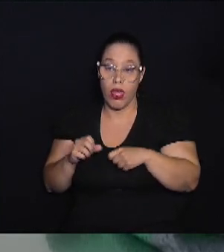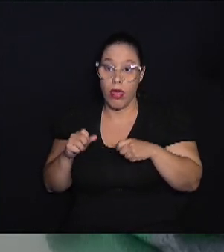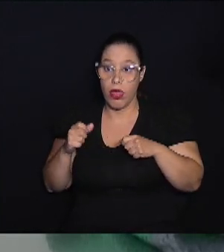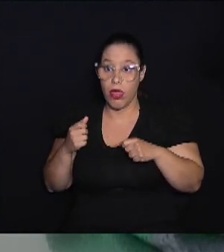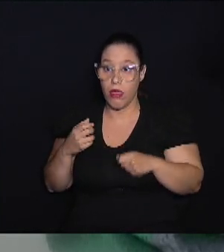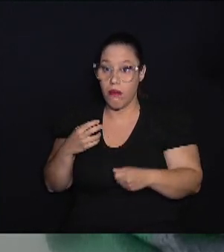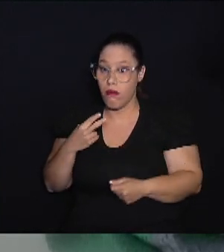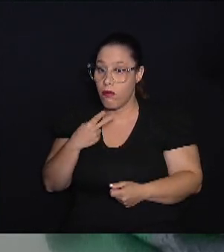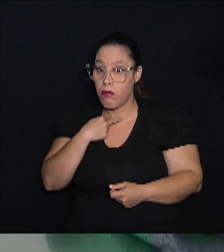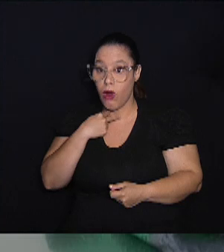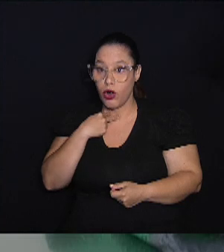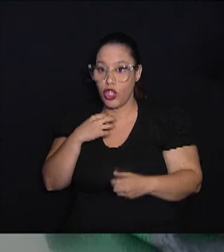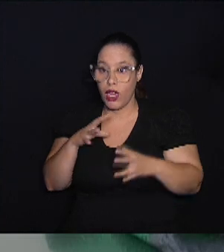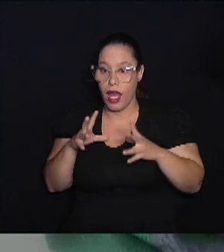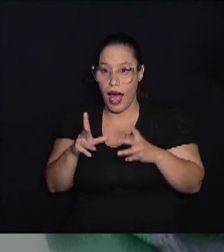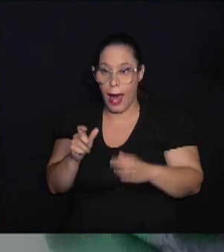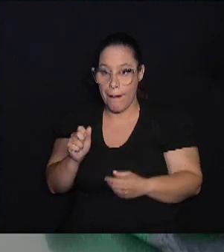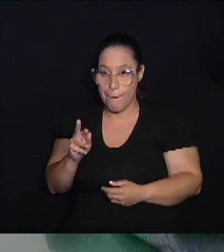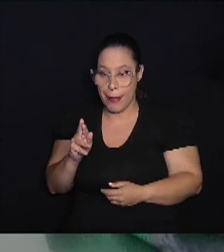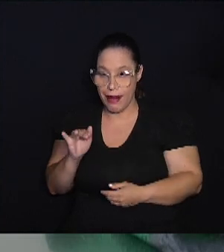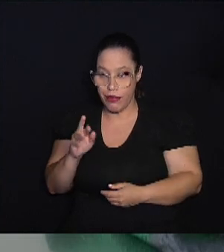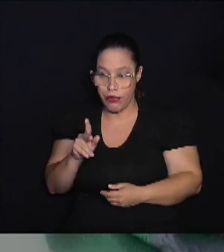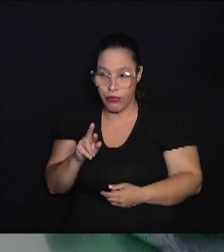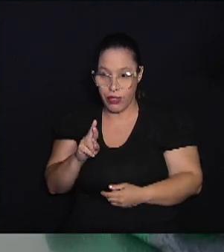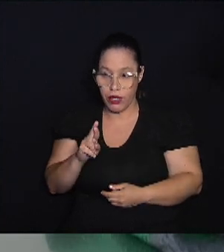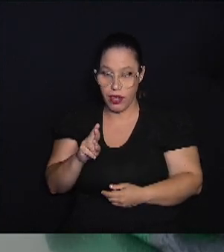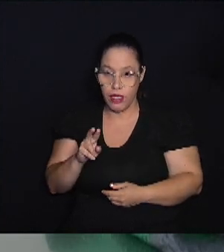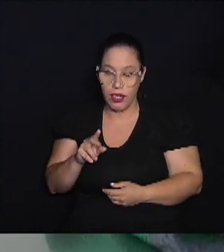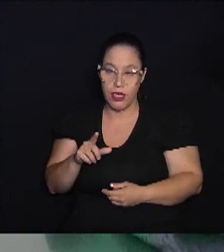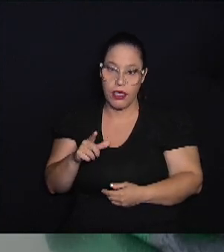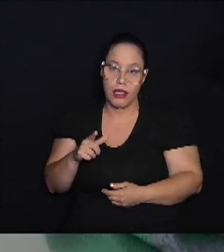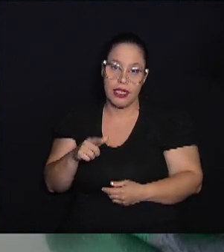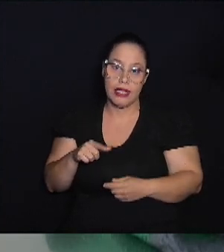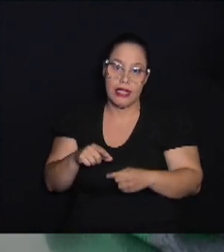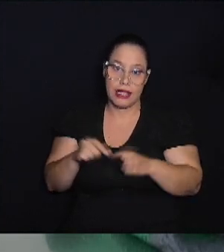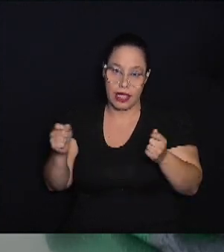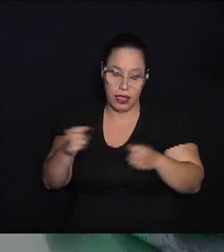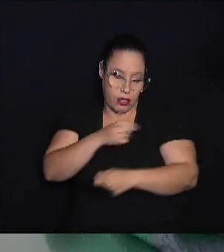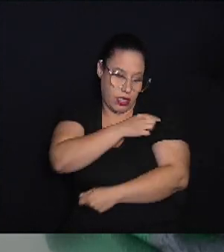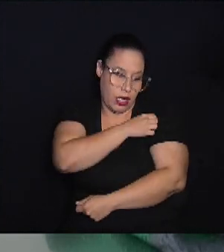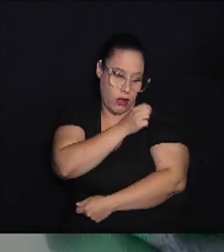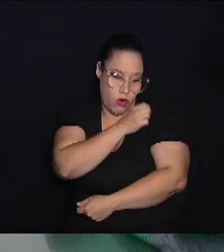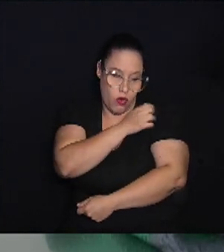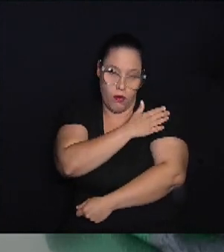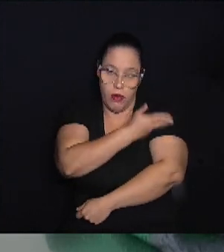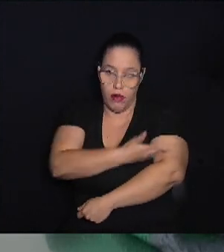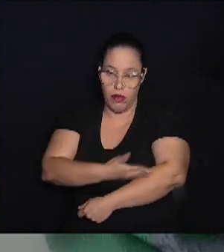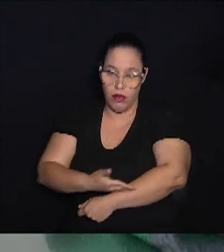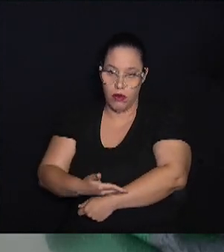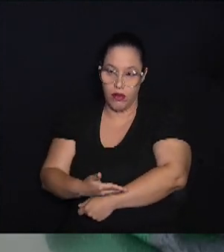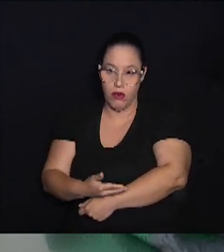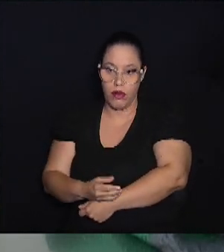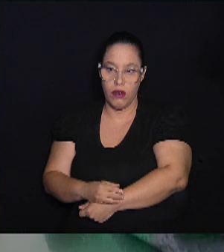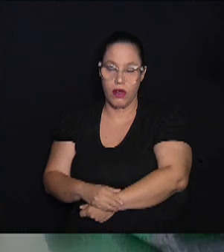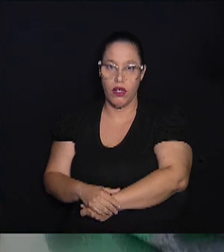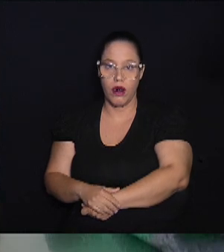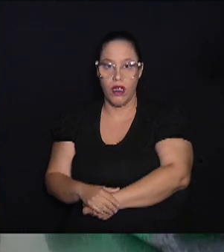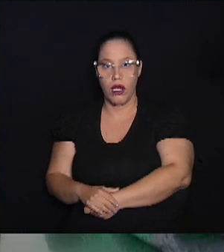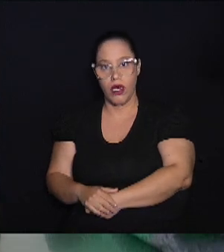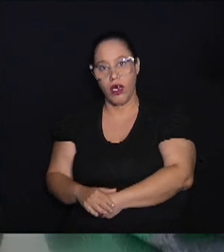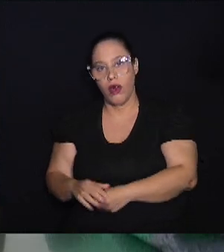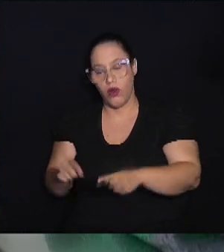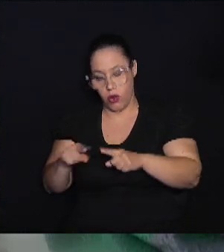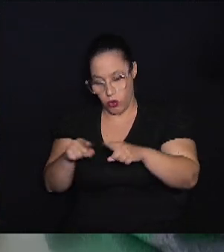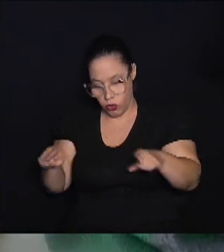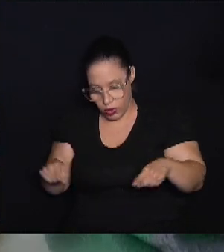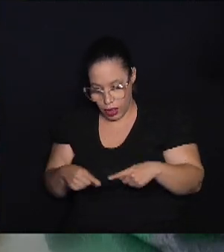colocar roupinha, deixar abafado. Realmente deixar ele sem a roupinha, deixar a pele respirar, que a gente fala. Mas sempre manter o ambiente aquecido,